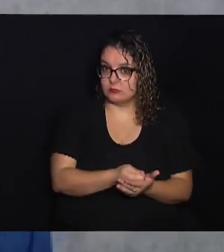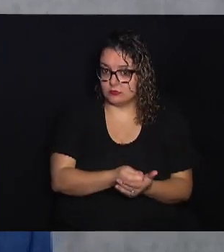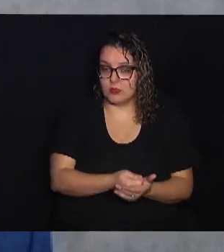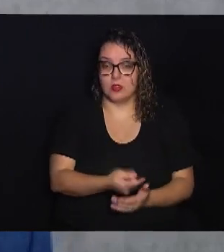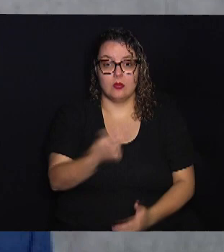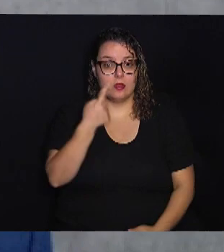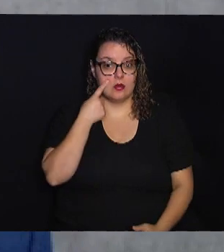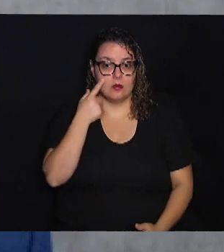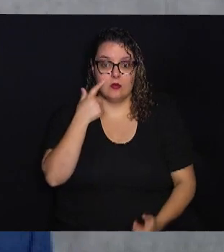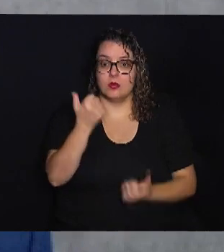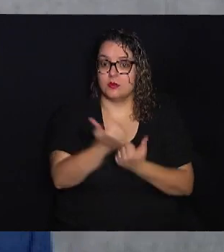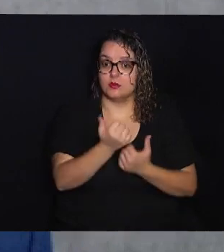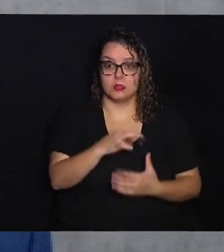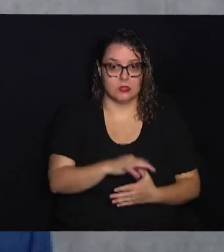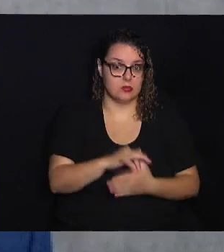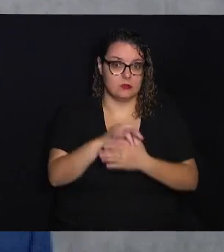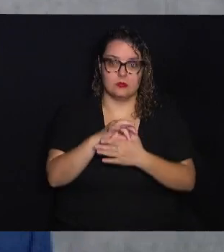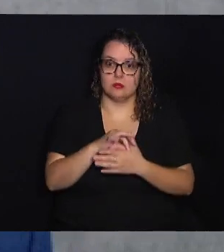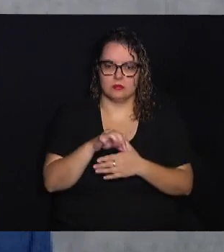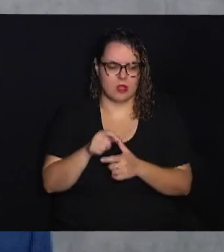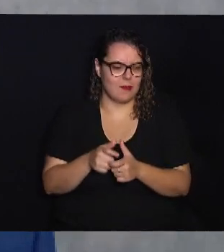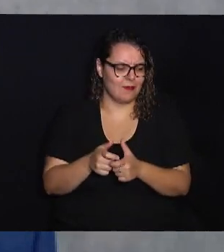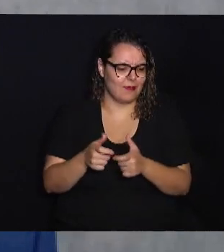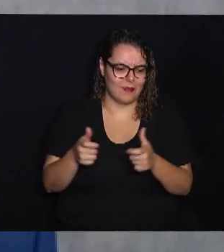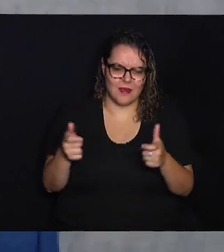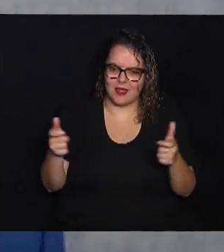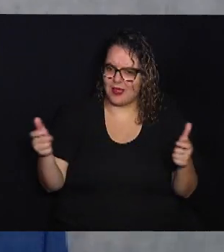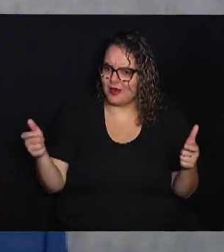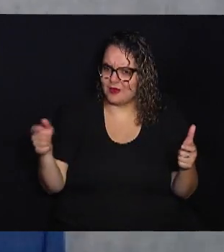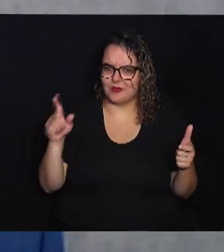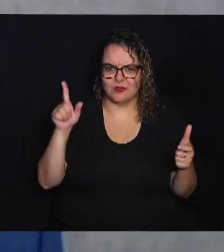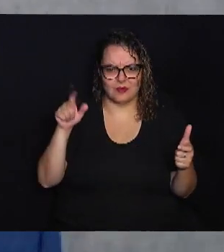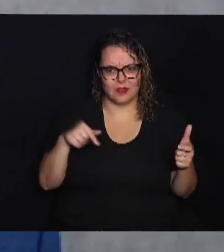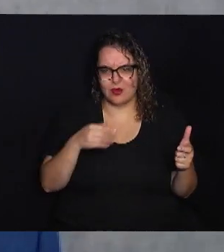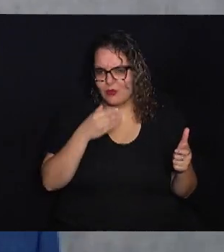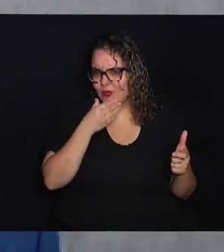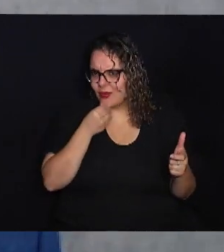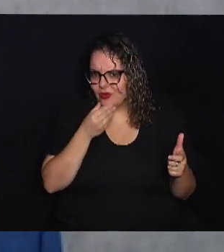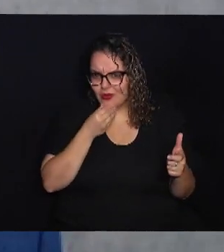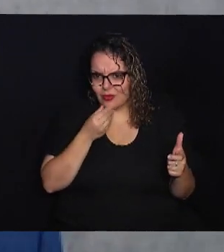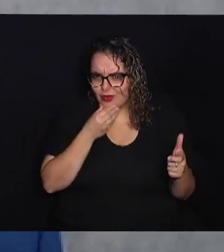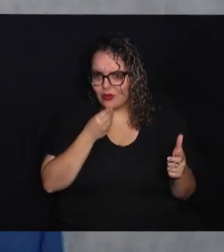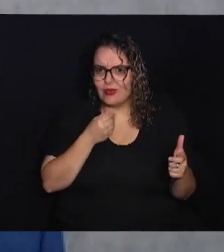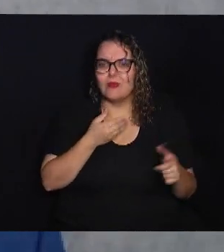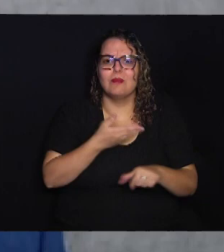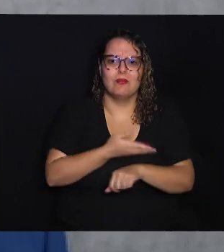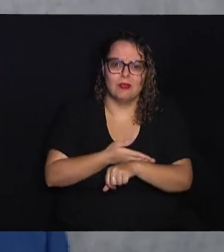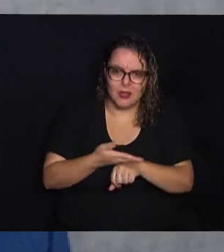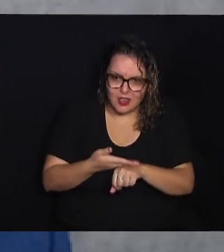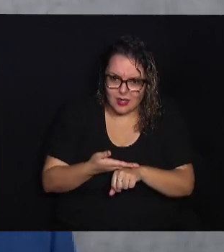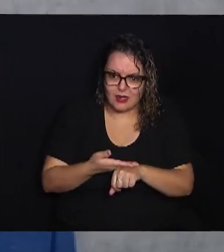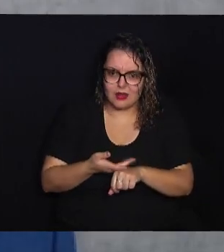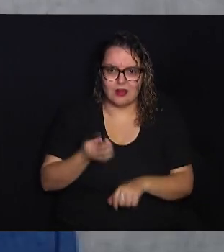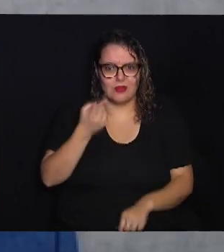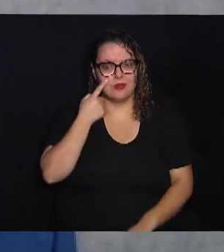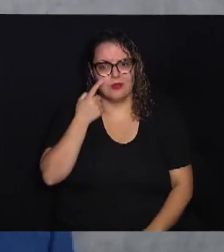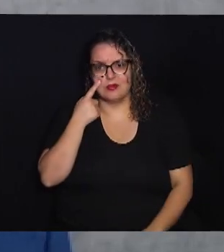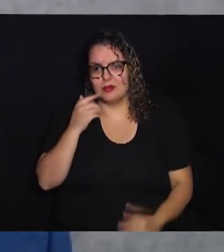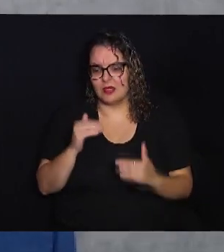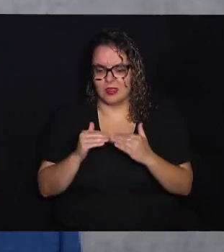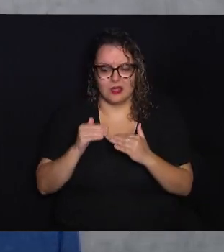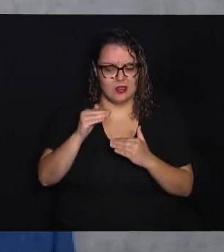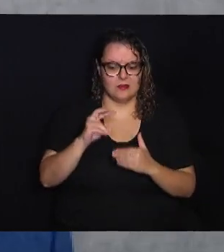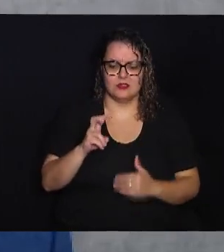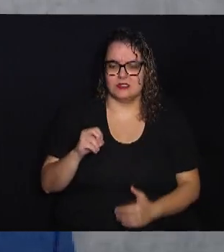muito machista. Você vai ver os cargos de liderança, a grande maioria deles é composto por homens